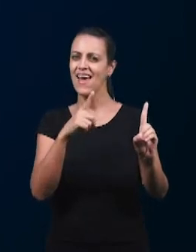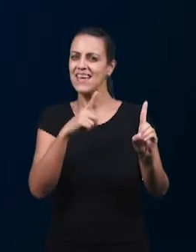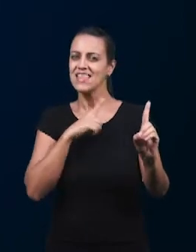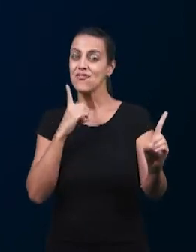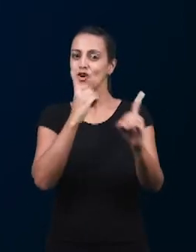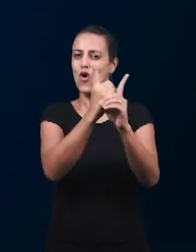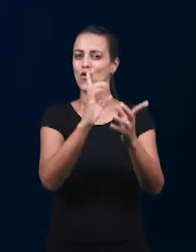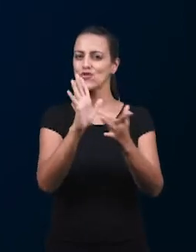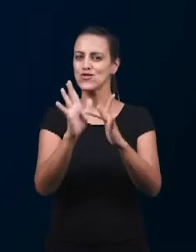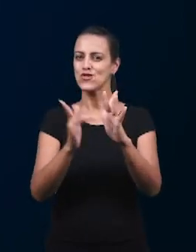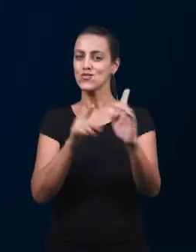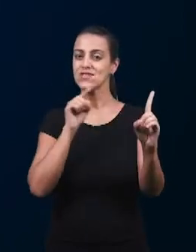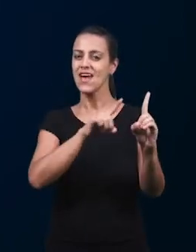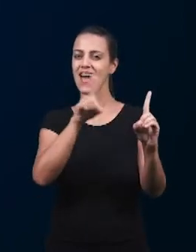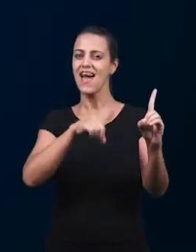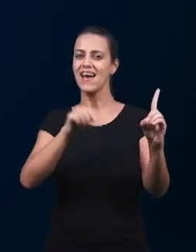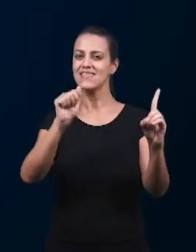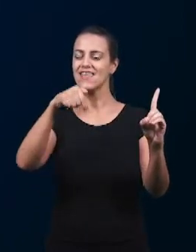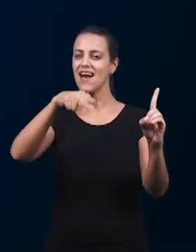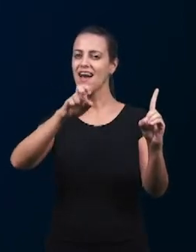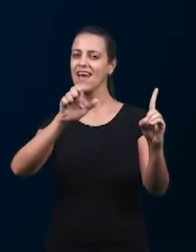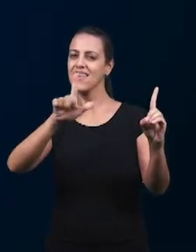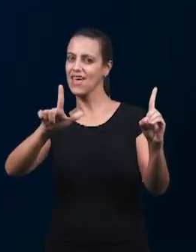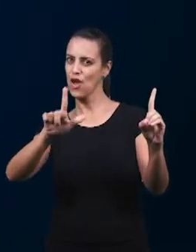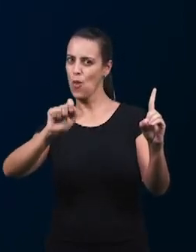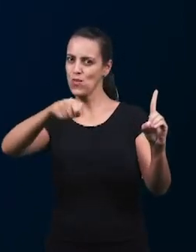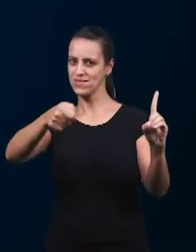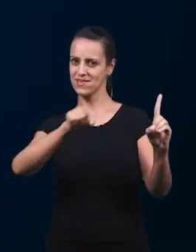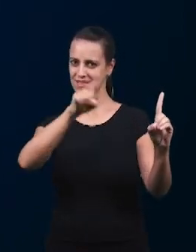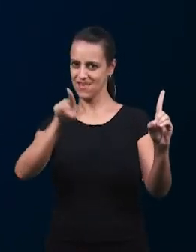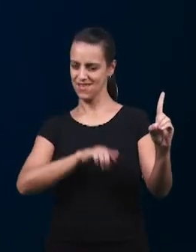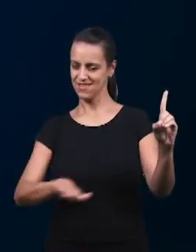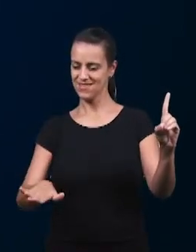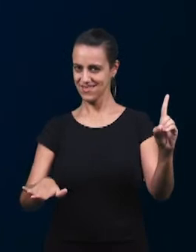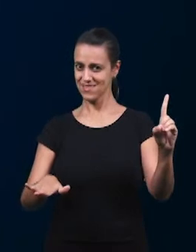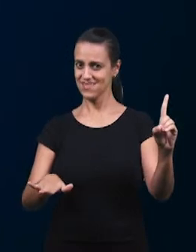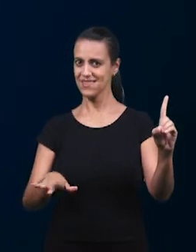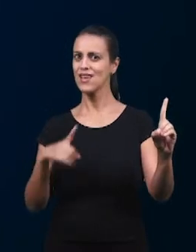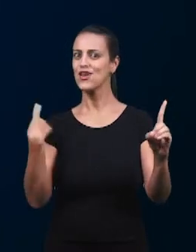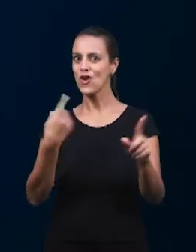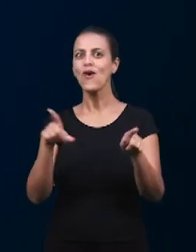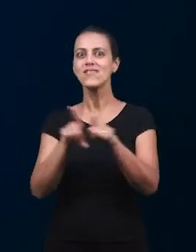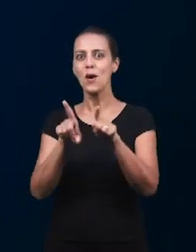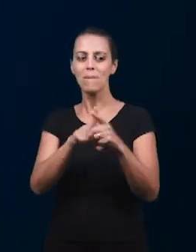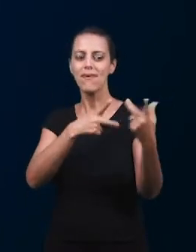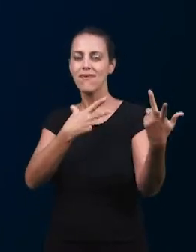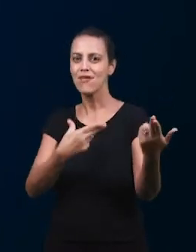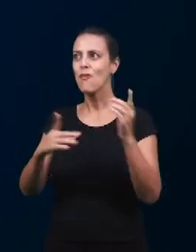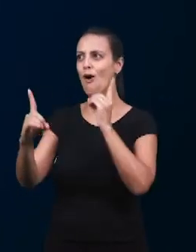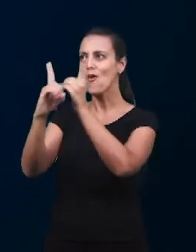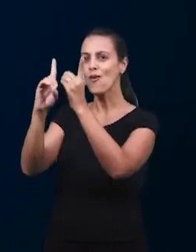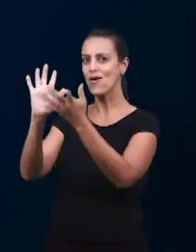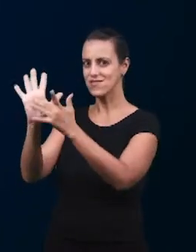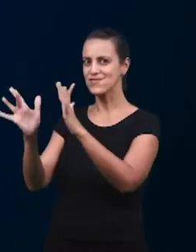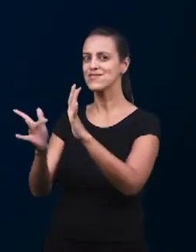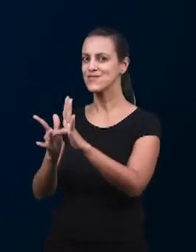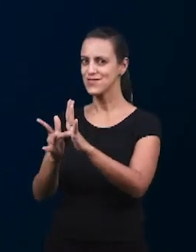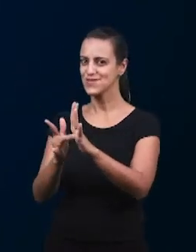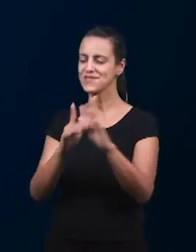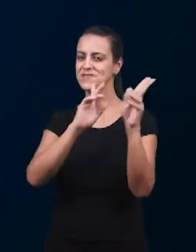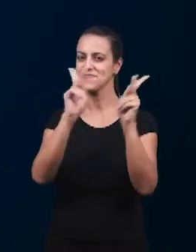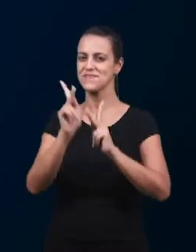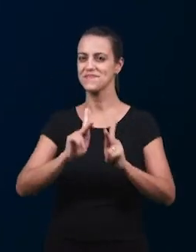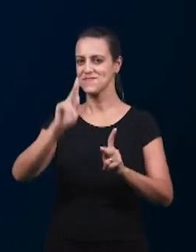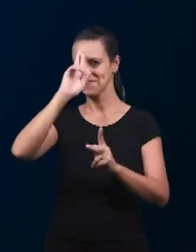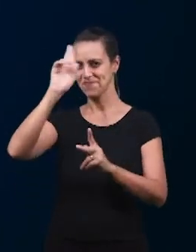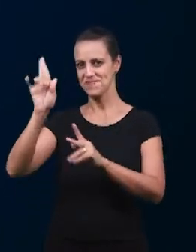teve o encontro com o Senhor Jesus foi Zaqueu. Assim como Zaqueu, um dia nós tivemos um encontro com o Senhor